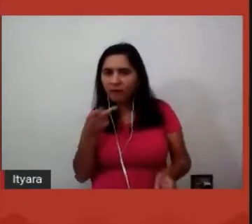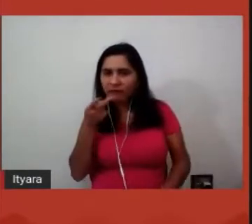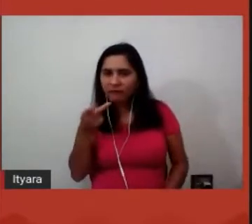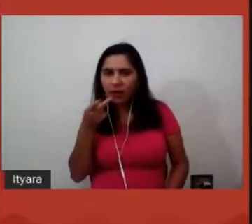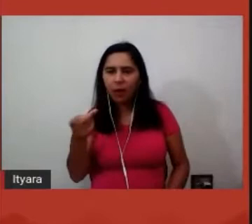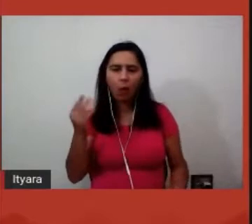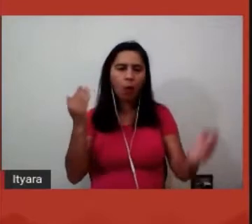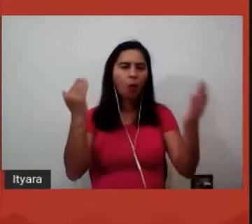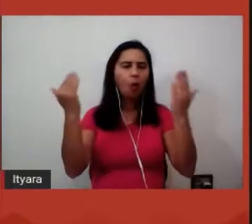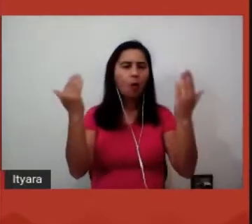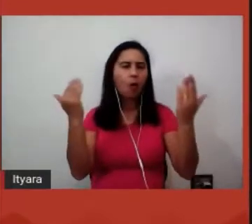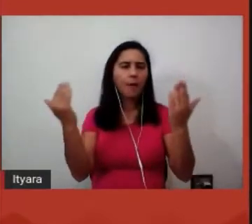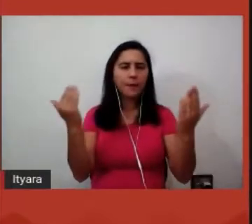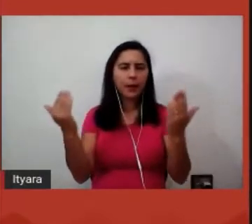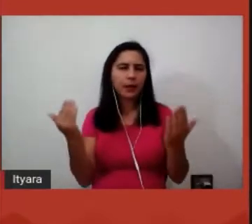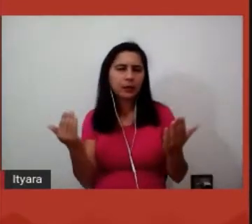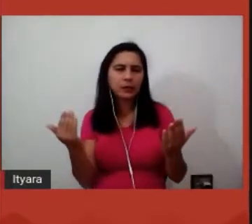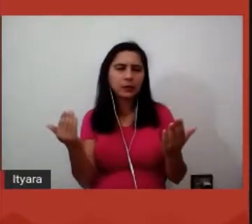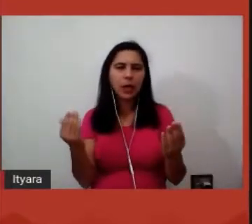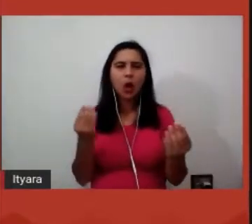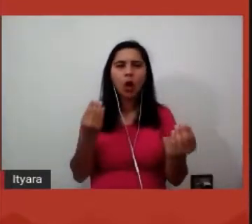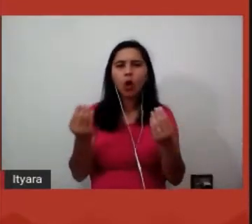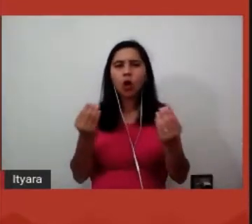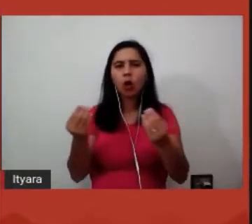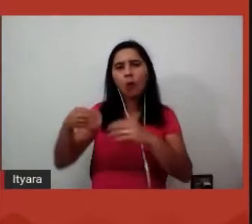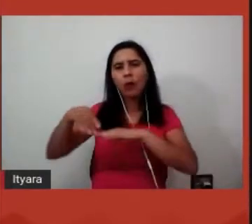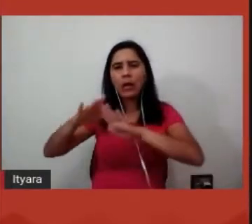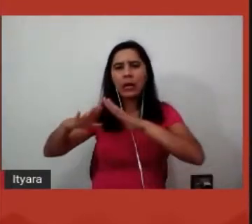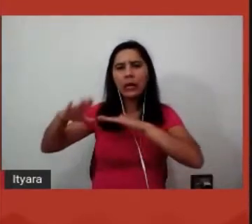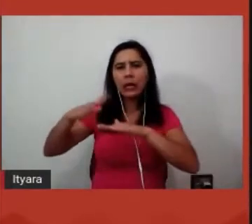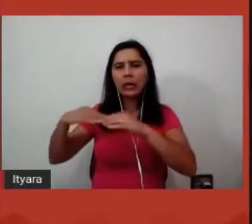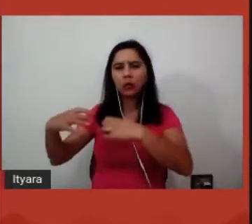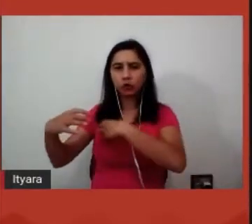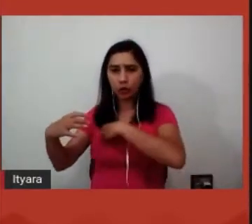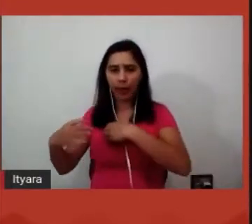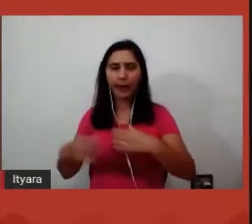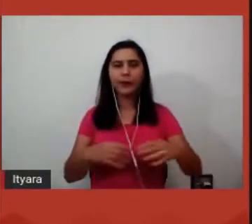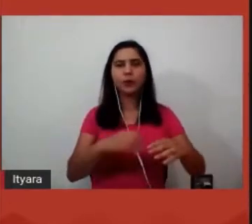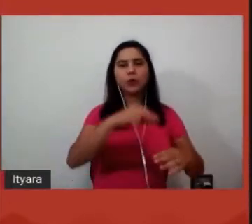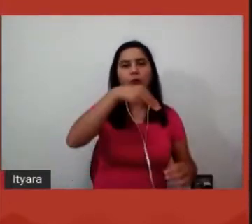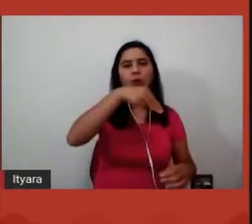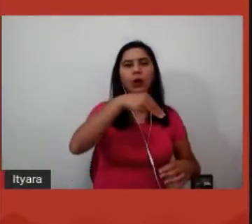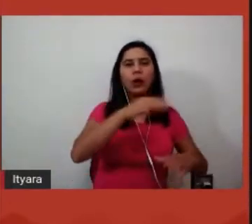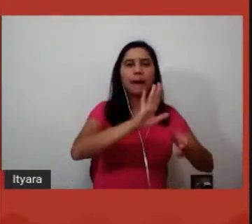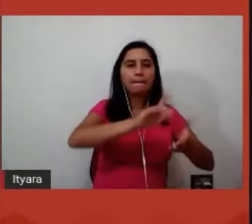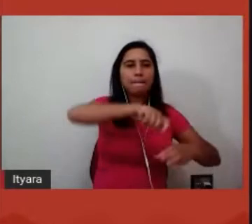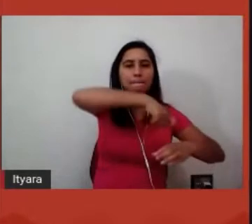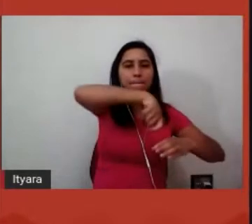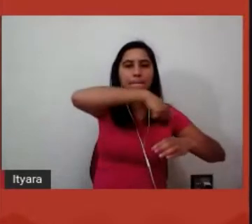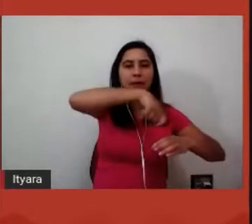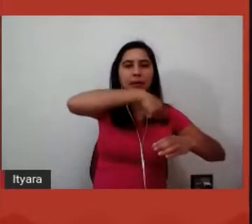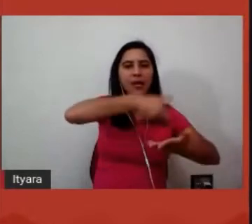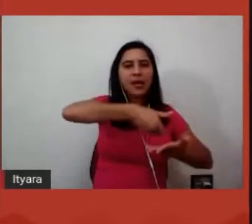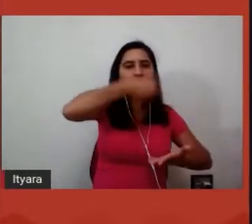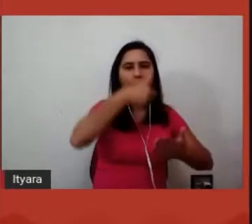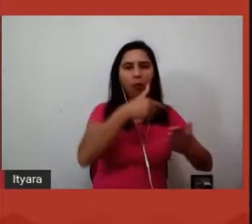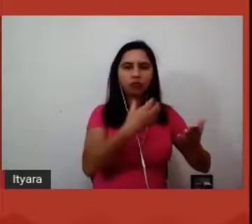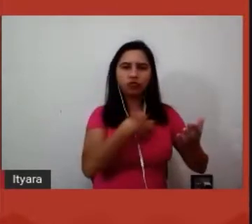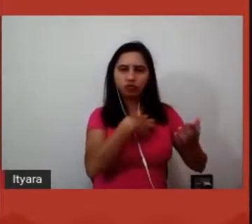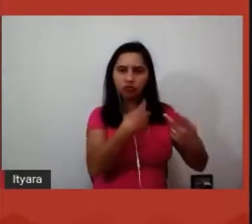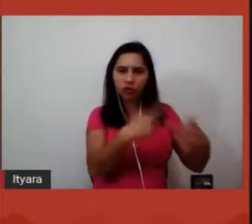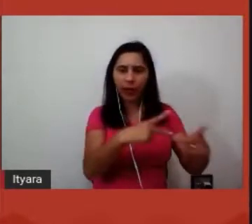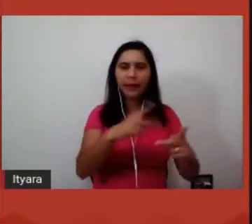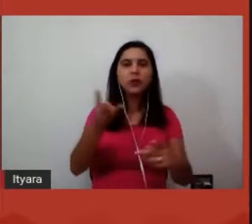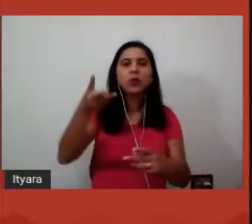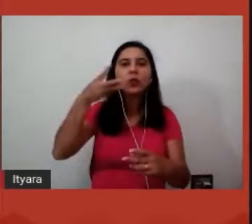a comparação, como que o líquido se comporta, como que o mingau se comporta, como o gato se comporta. Então,